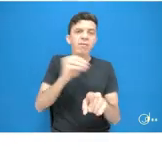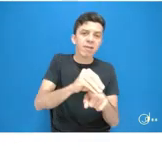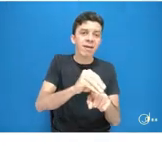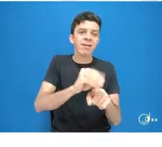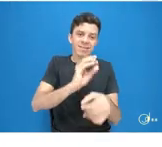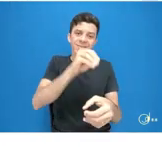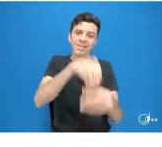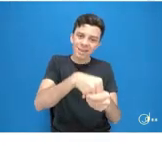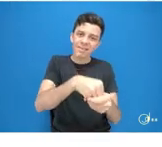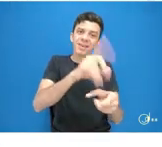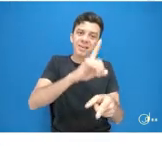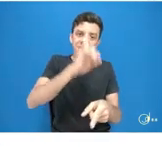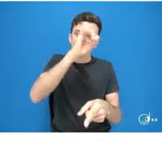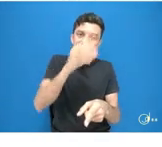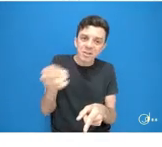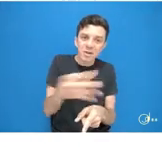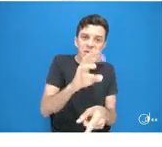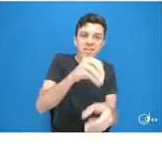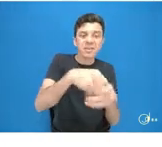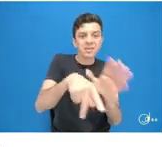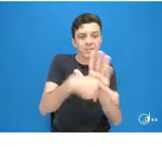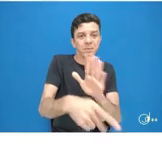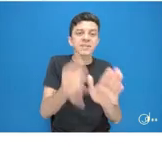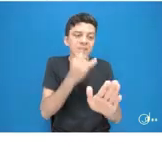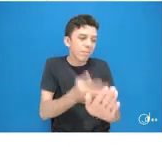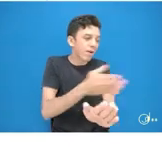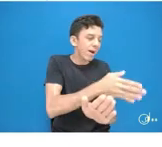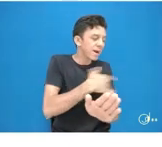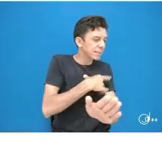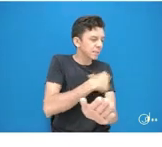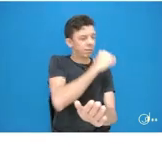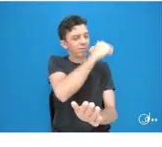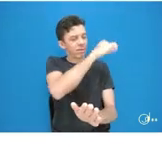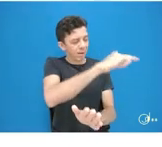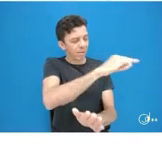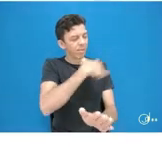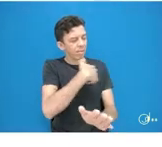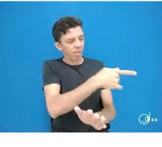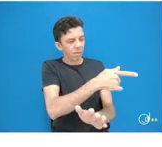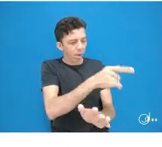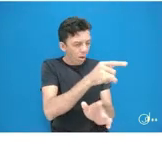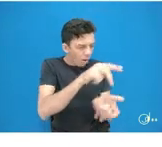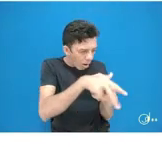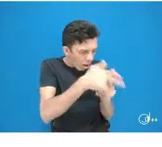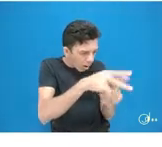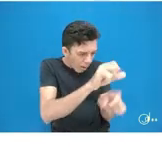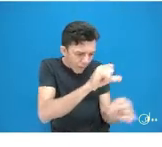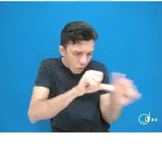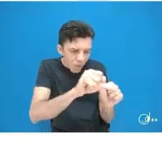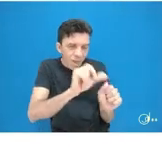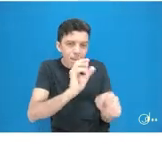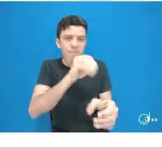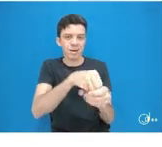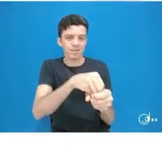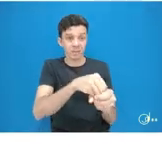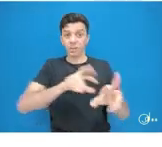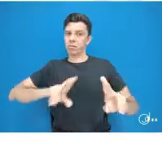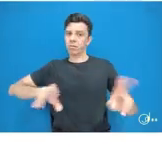povo surdo, que faz uma recriação e releitura de obras clássicas criadas por ouvintes. Diferente